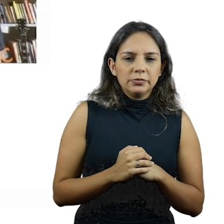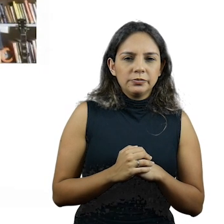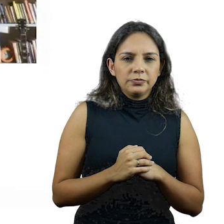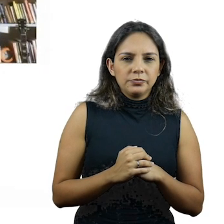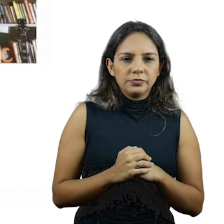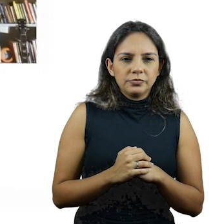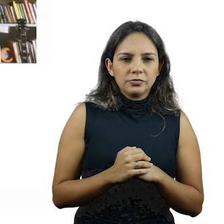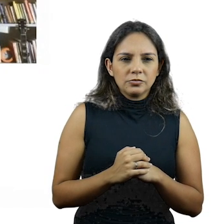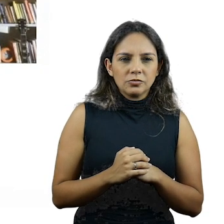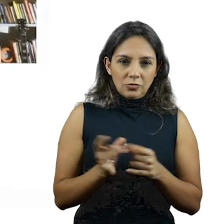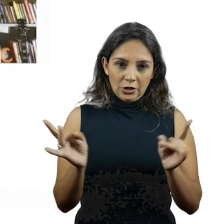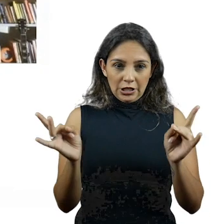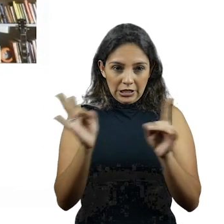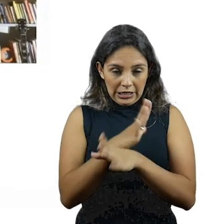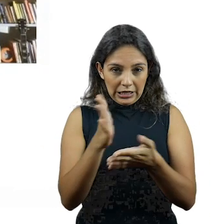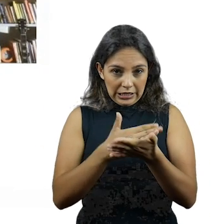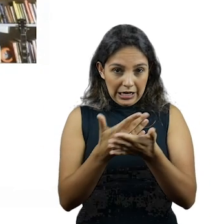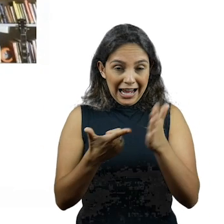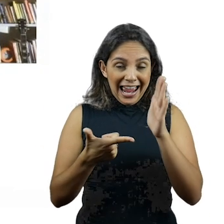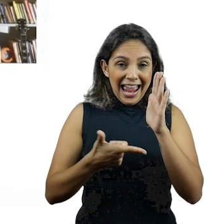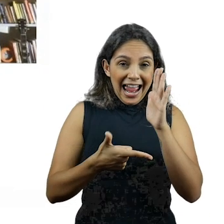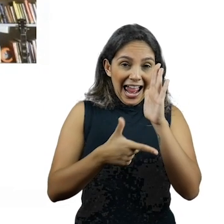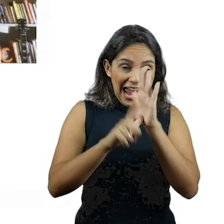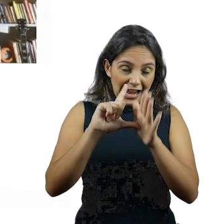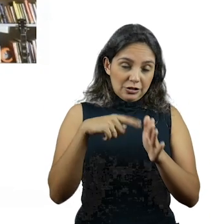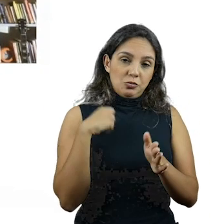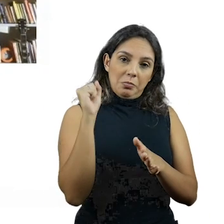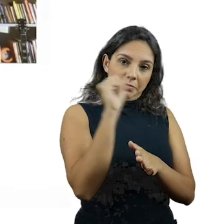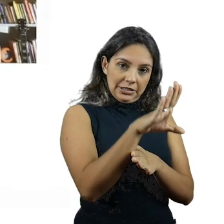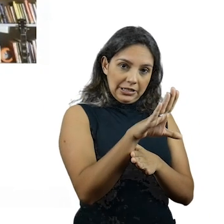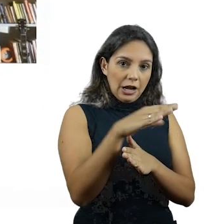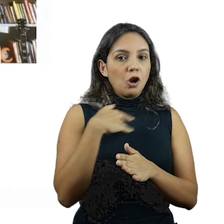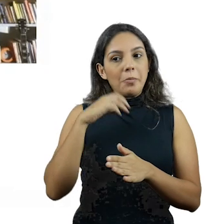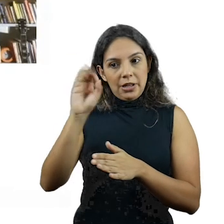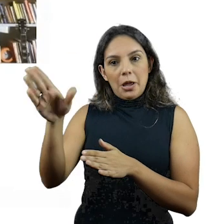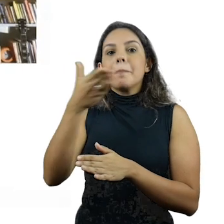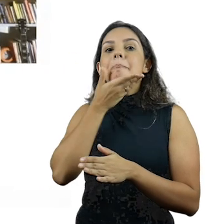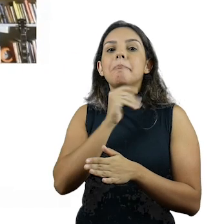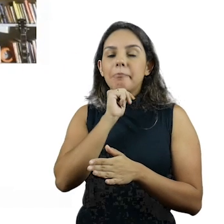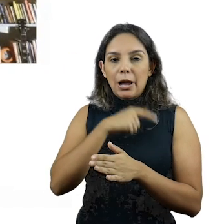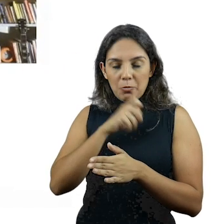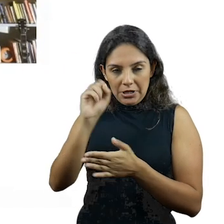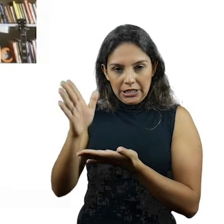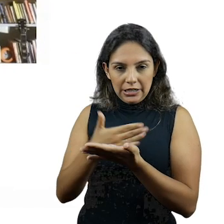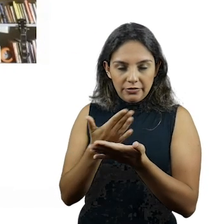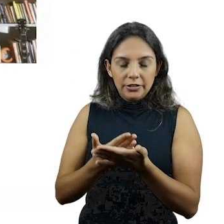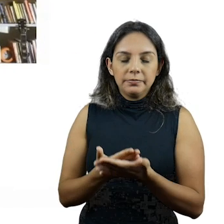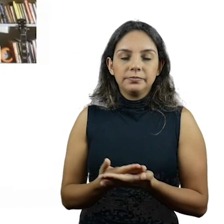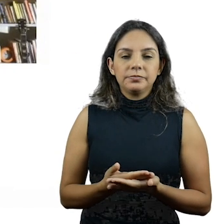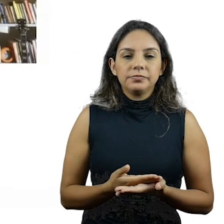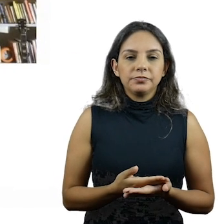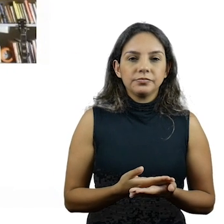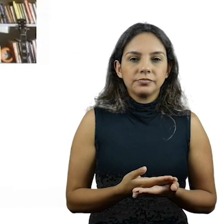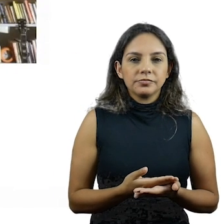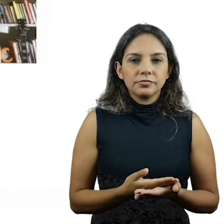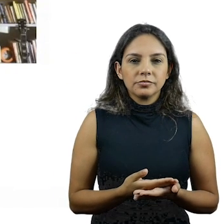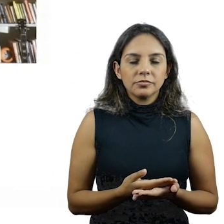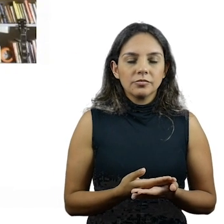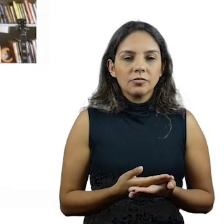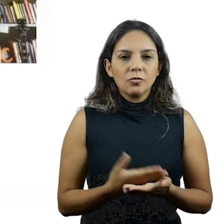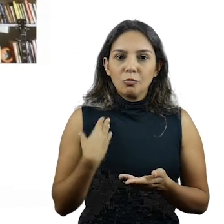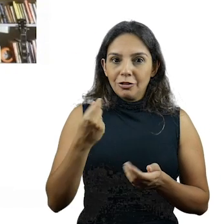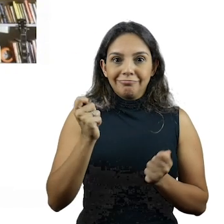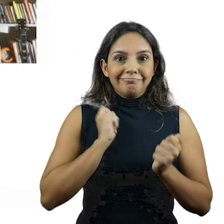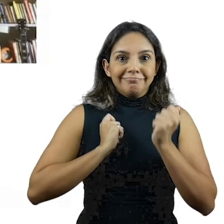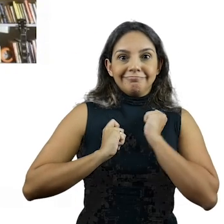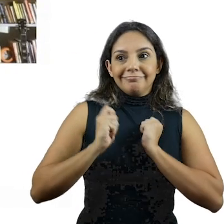Quando eu terminei o livro, antes de mandar para a editora, eu mandei para ele. E aí eu fiquei muito